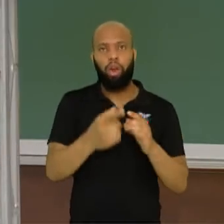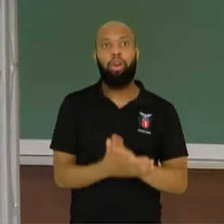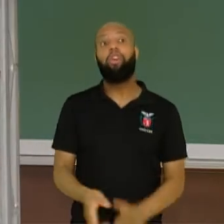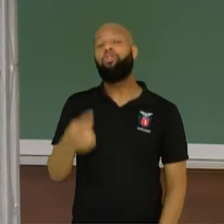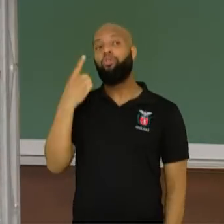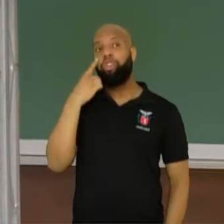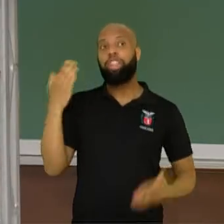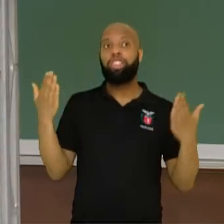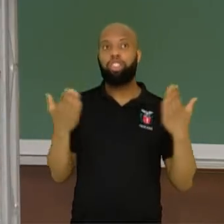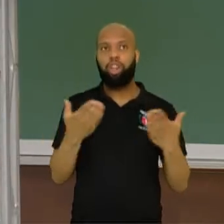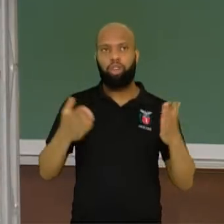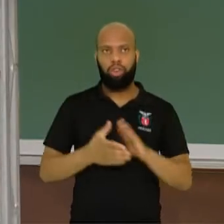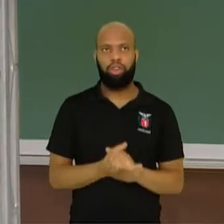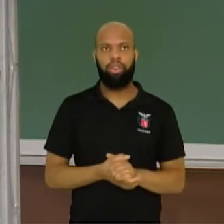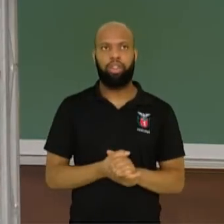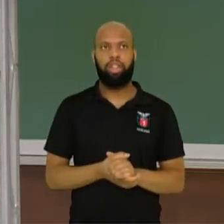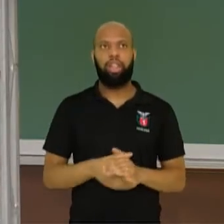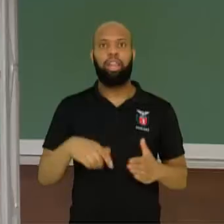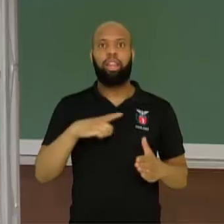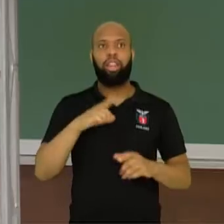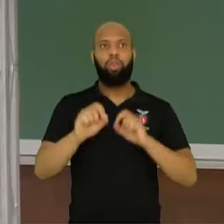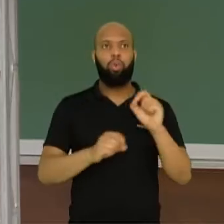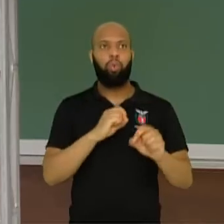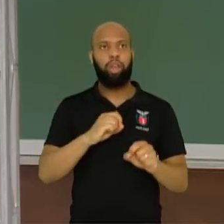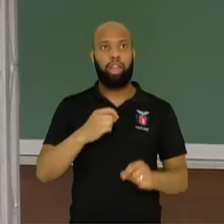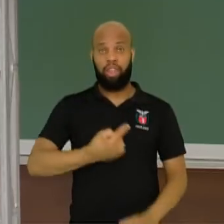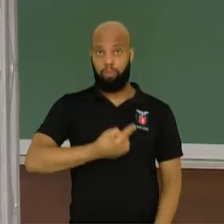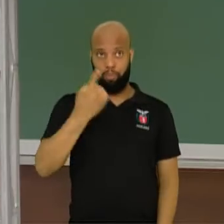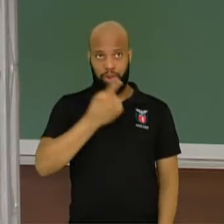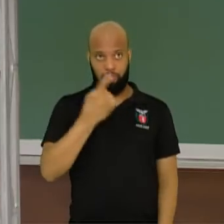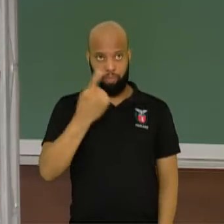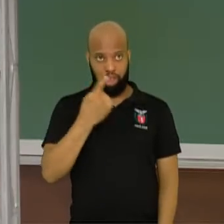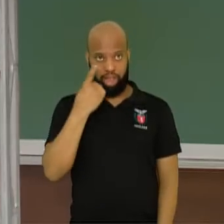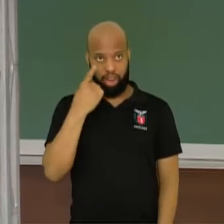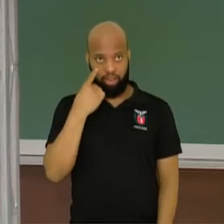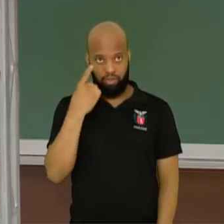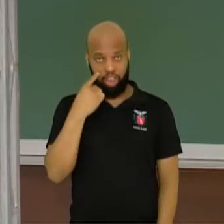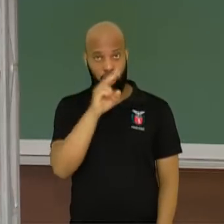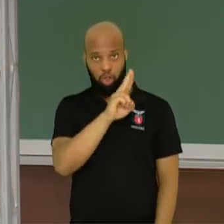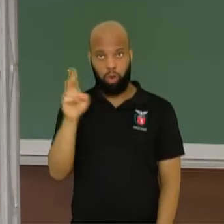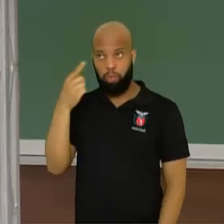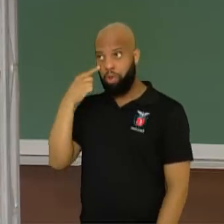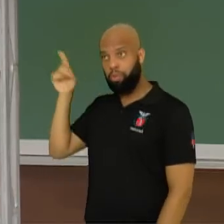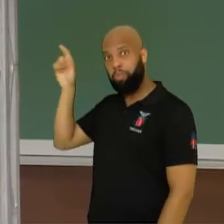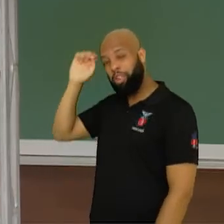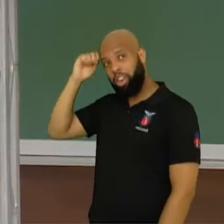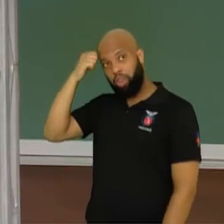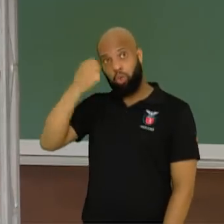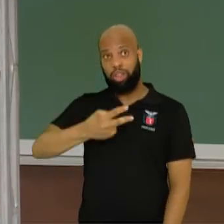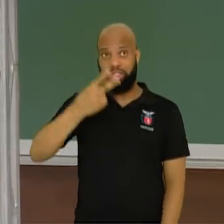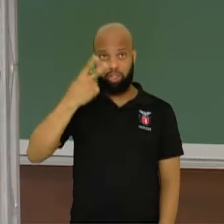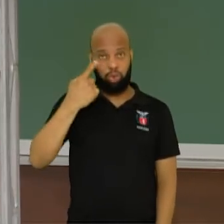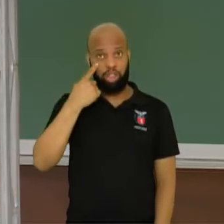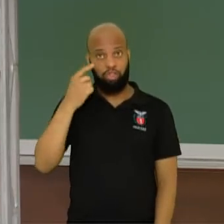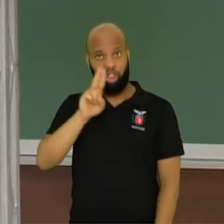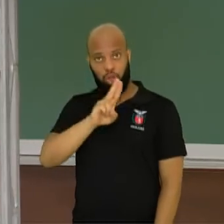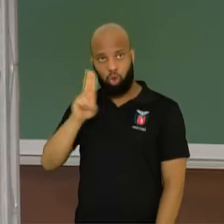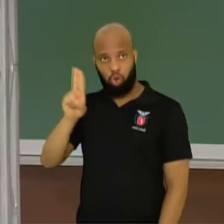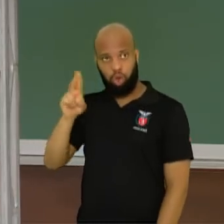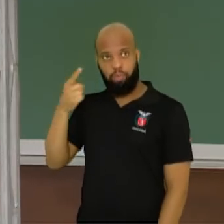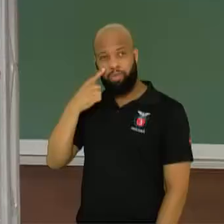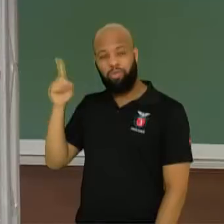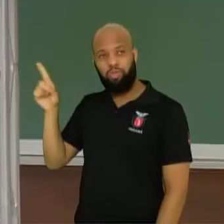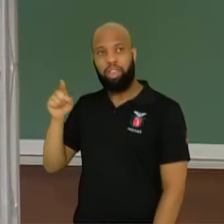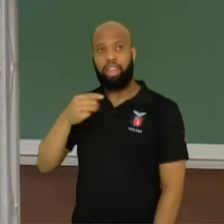passar do estado líquido. A fusão é o inverso, com o aumento do gelo. Eu vou dar um tempinho para vocês copiarem no